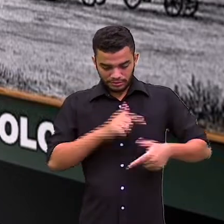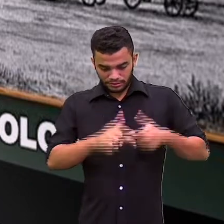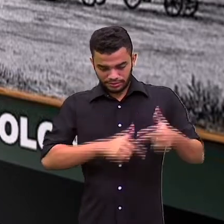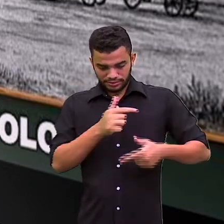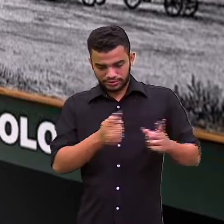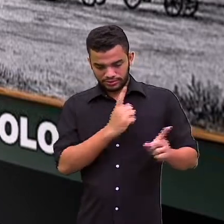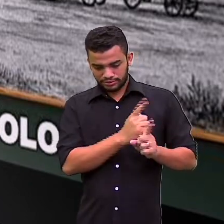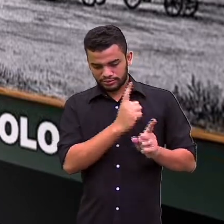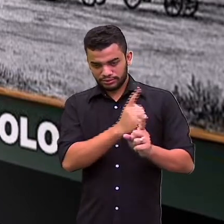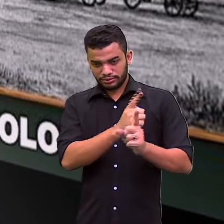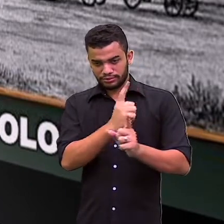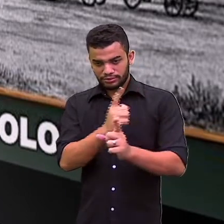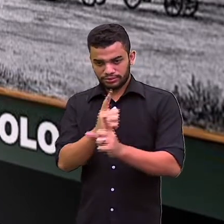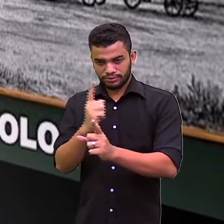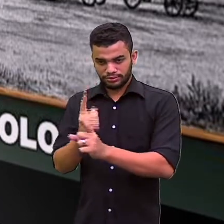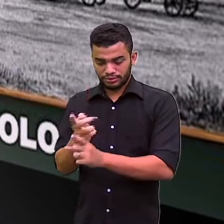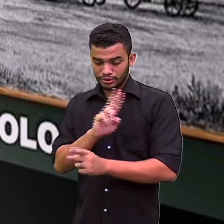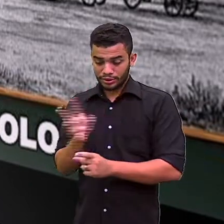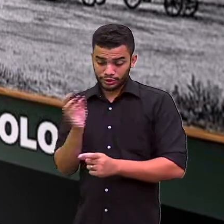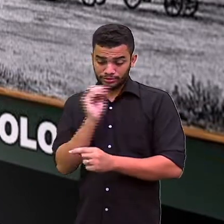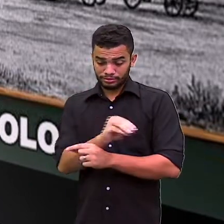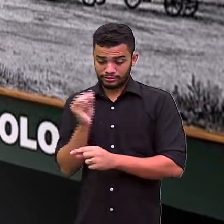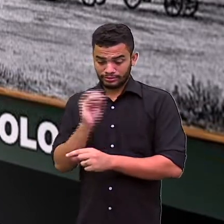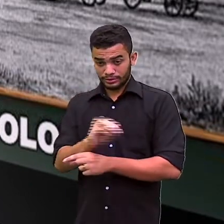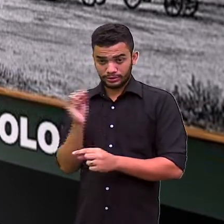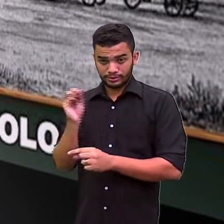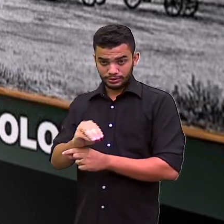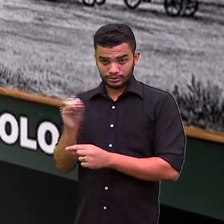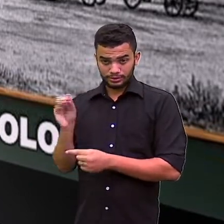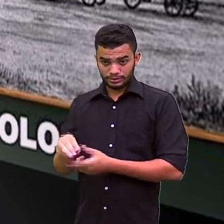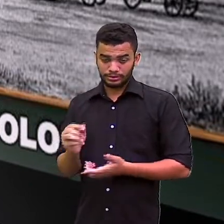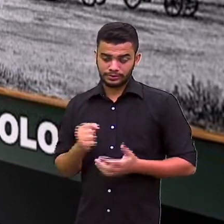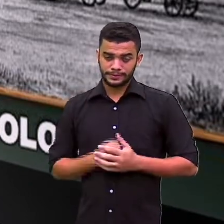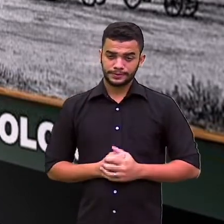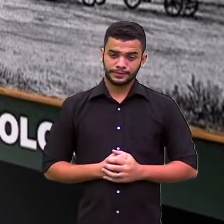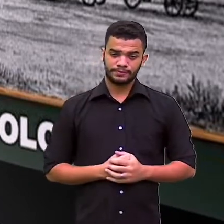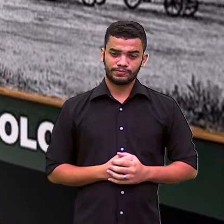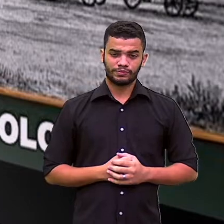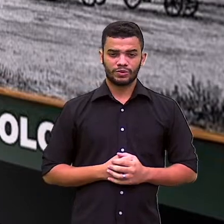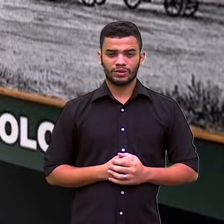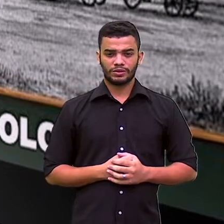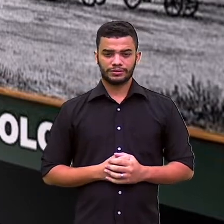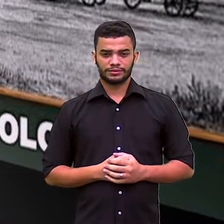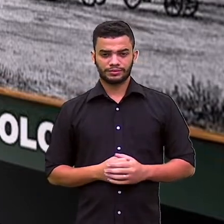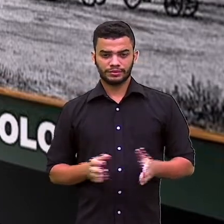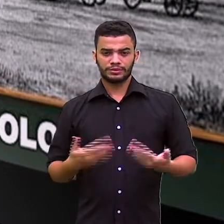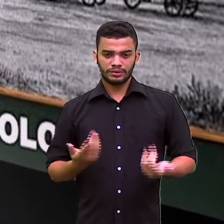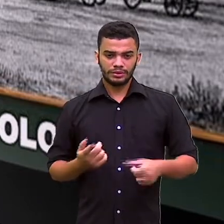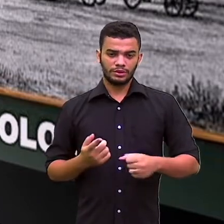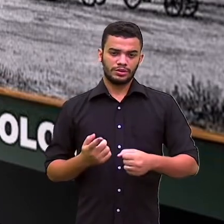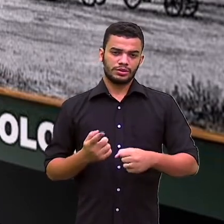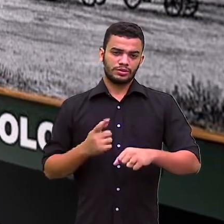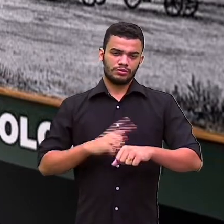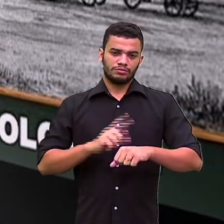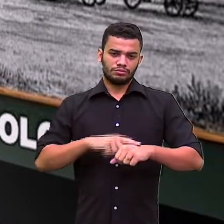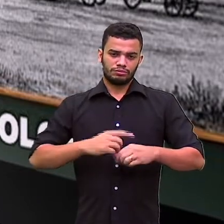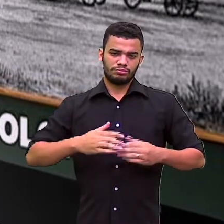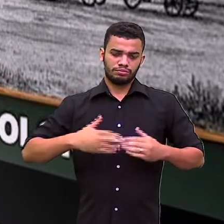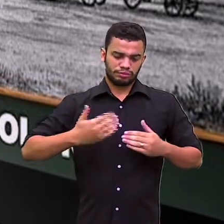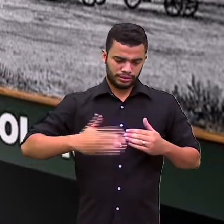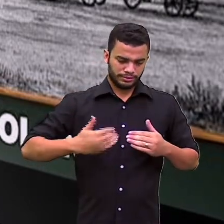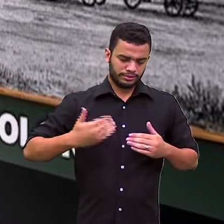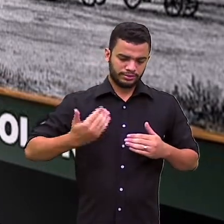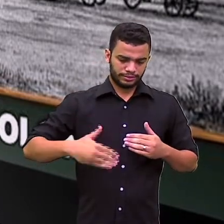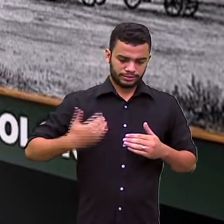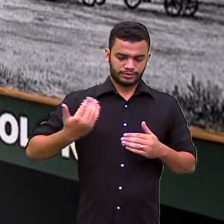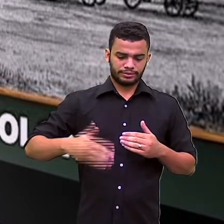esses, surgiram a partir de arraiais. À medida que essa região mostrava